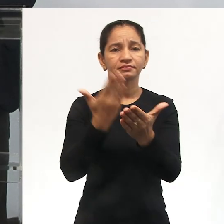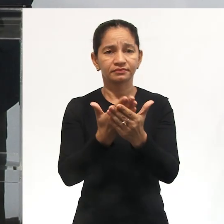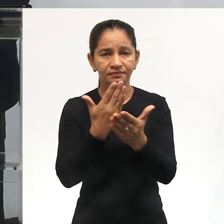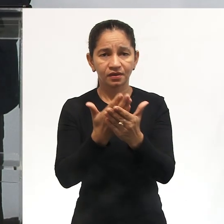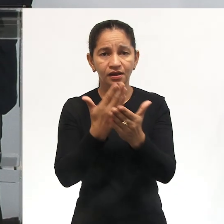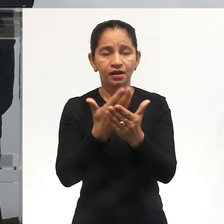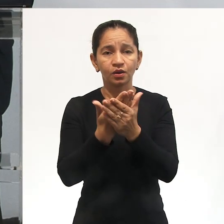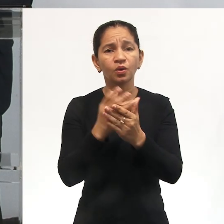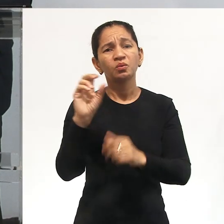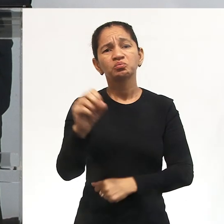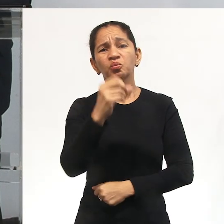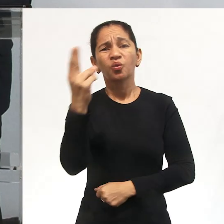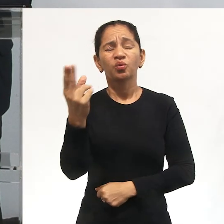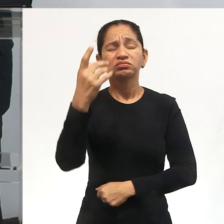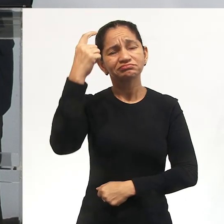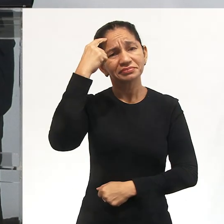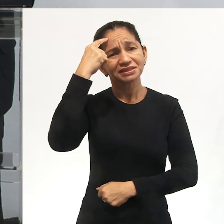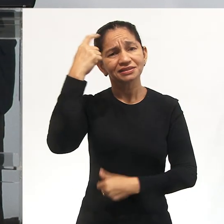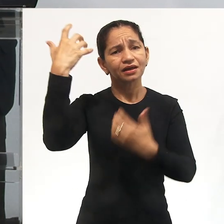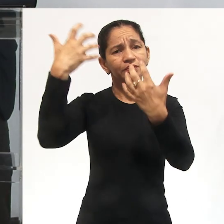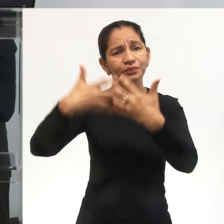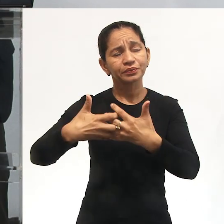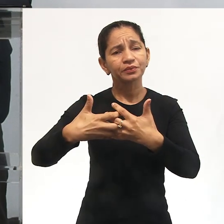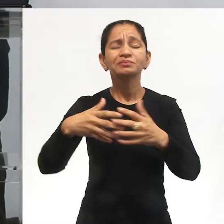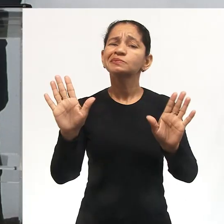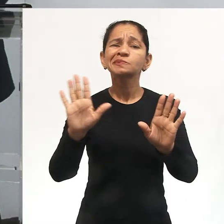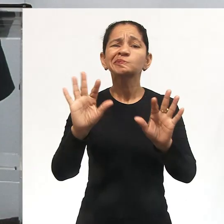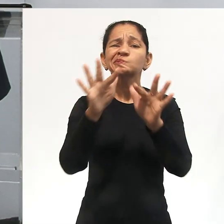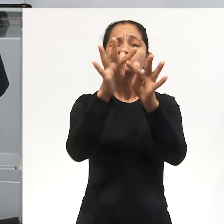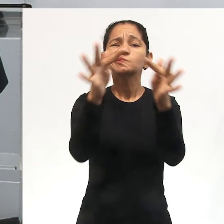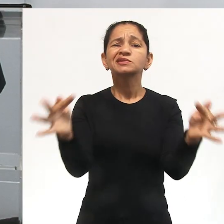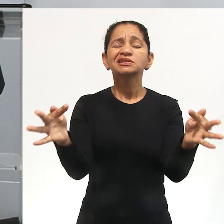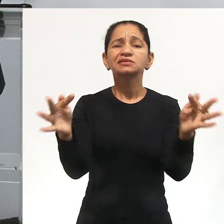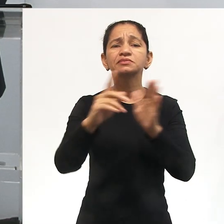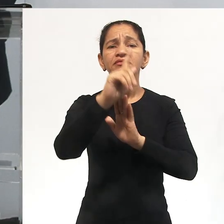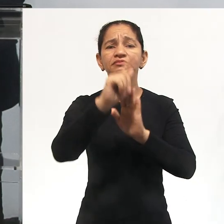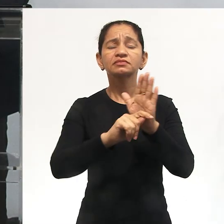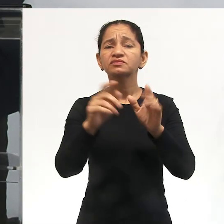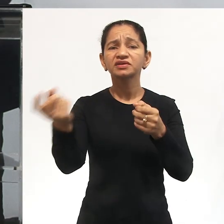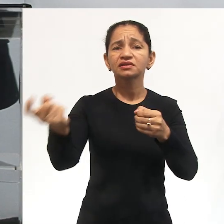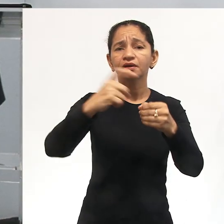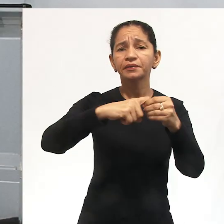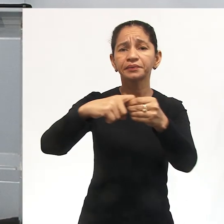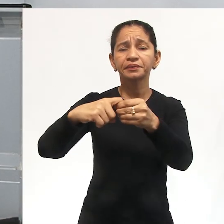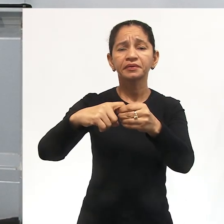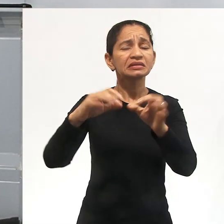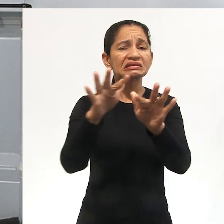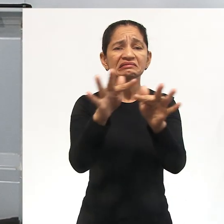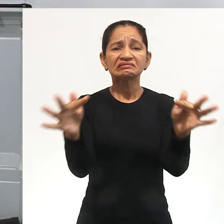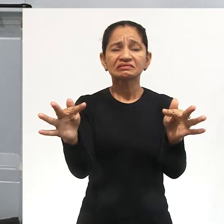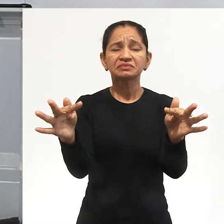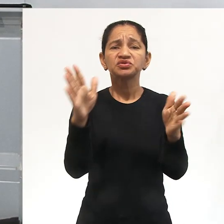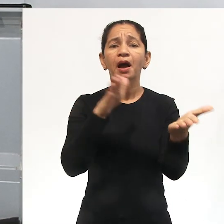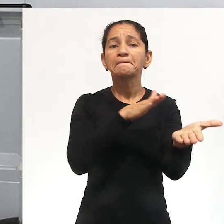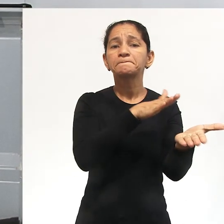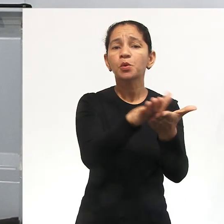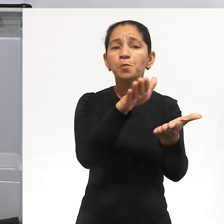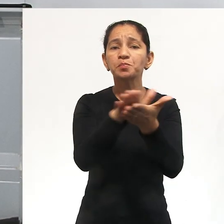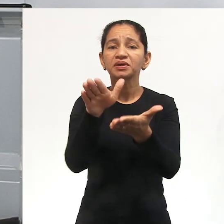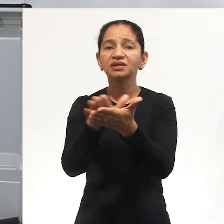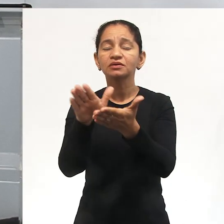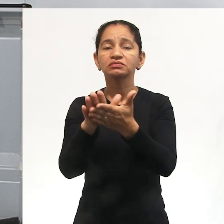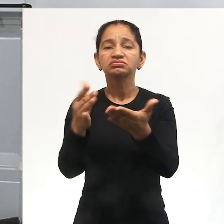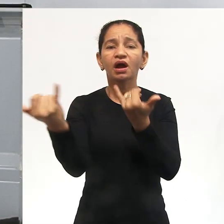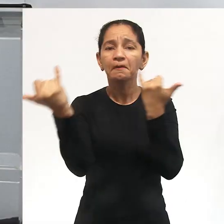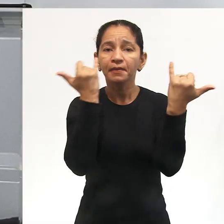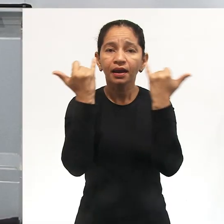atos que nós vimos nas aulas anteriores, ou, de outro lado, eu posso ir lá e simplesmente fazer uma adesão a